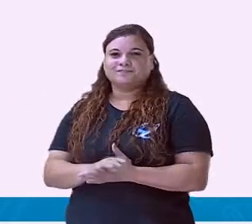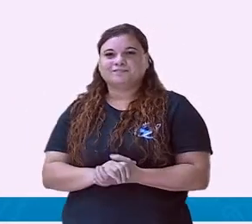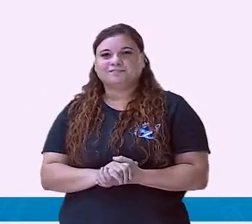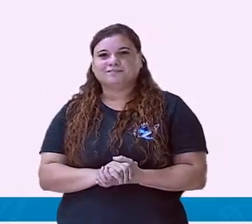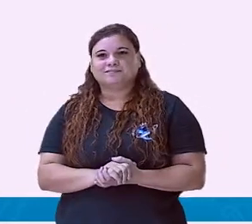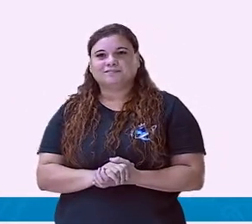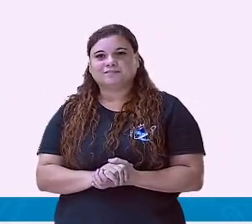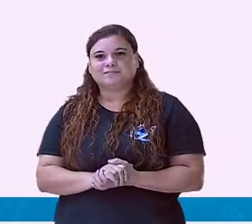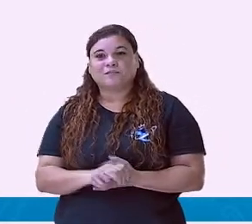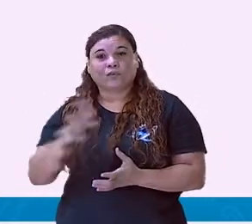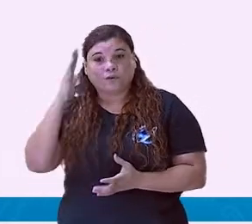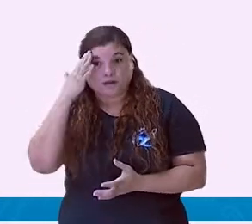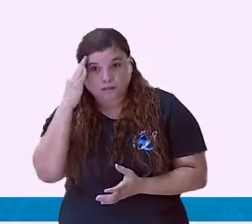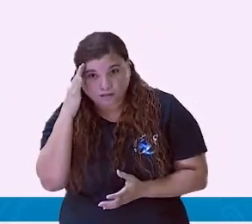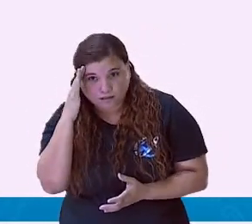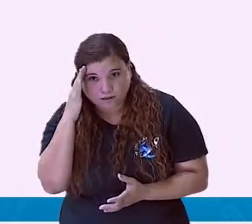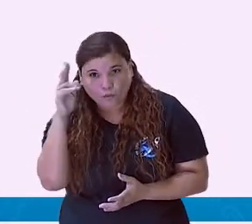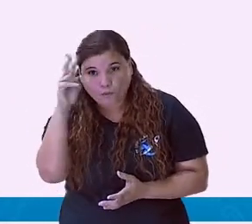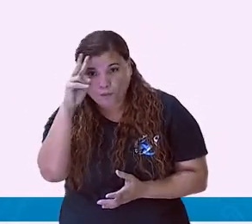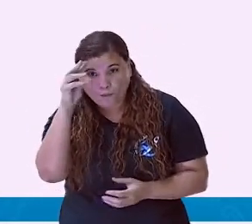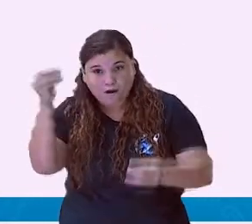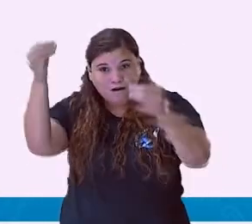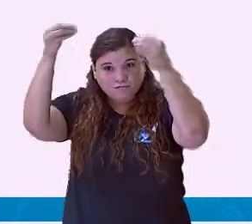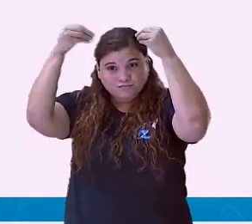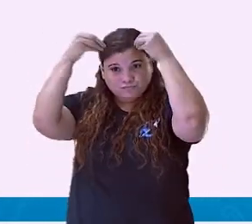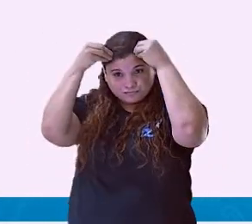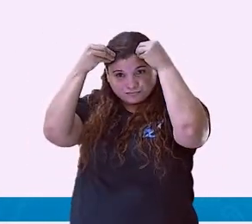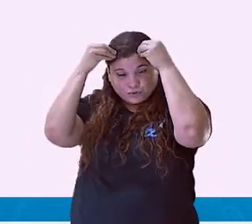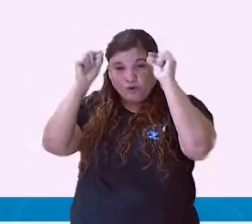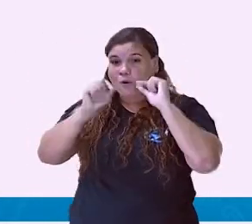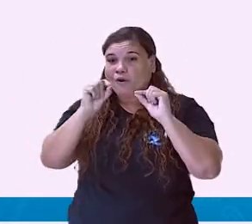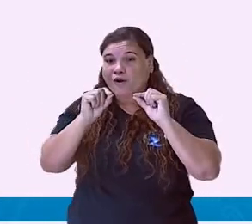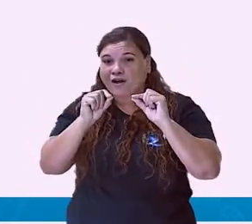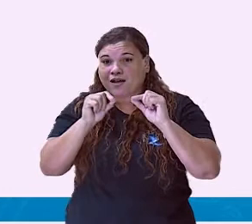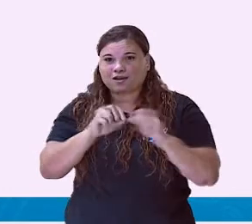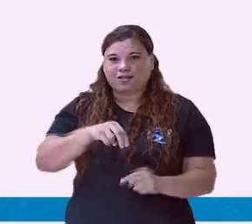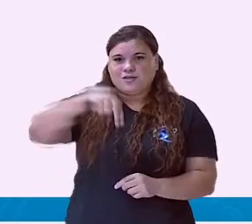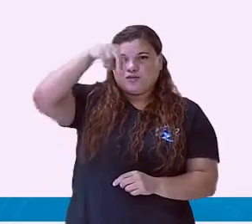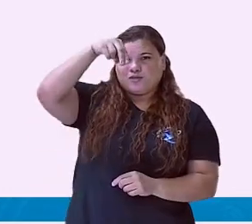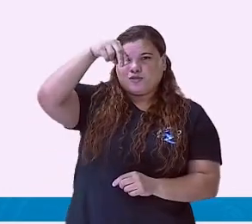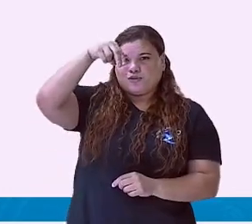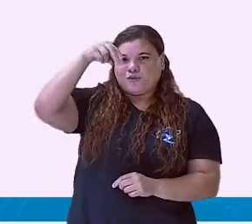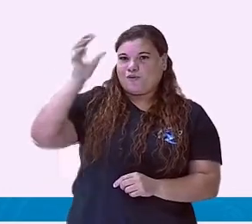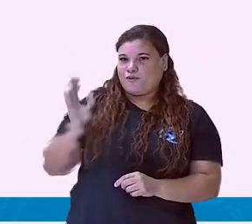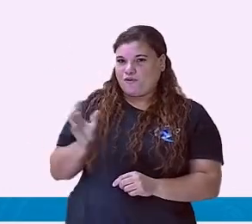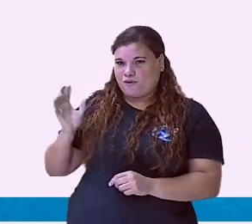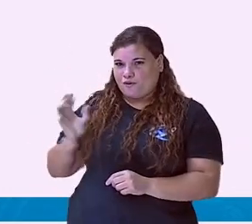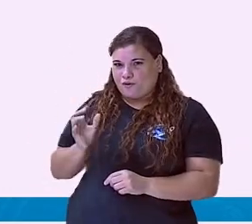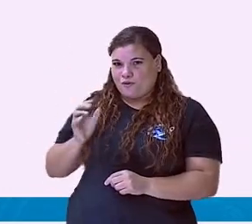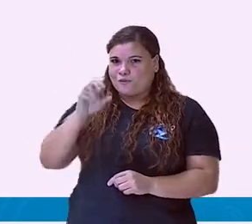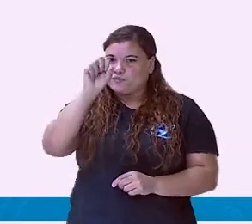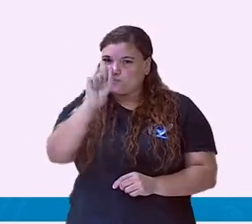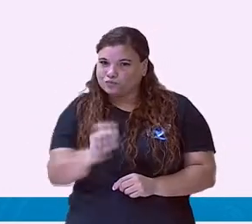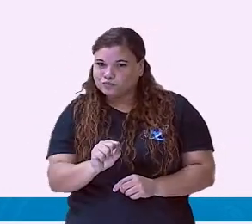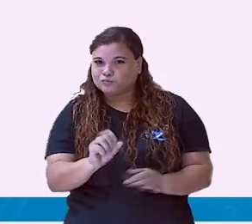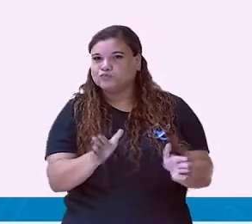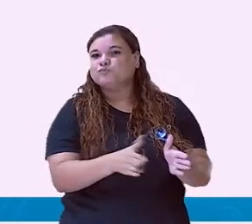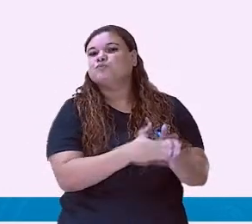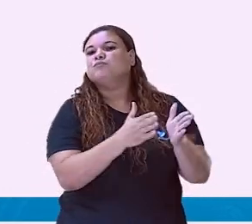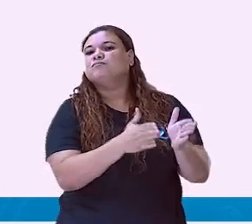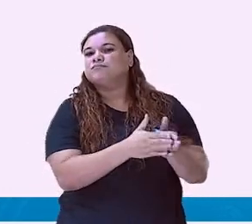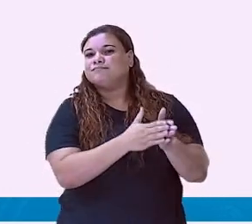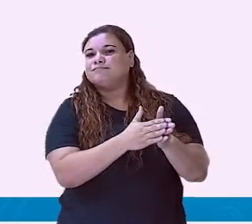Ricos no norte, pobres no sul. Agora é interessante, porque a